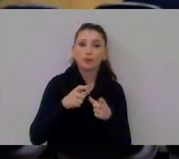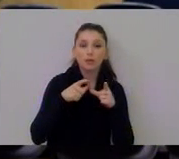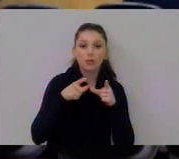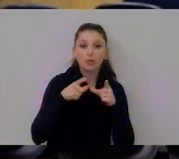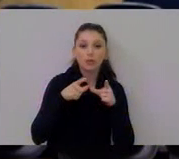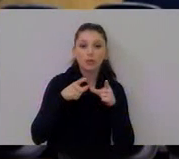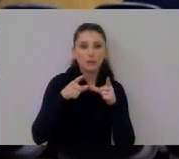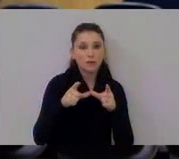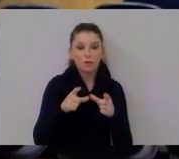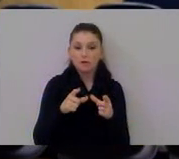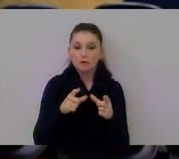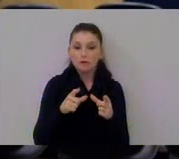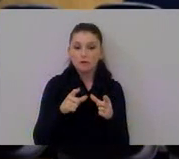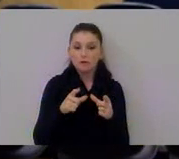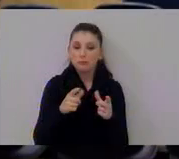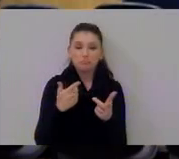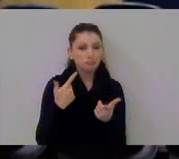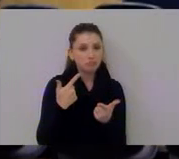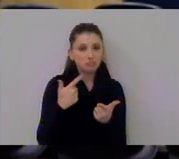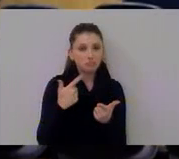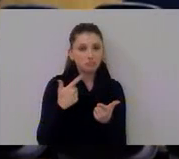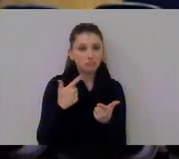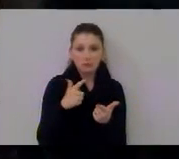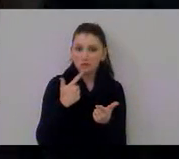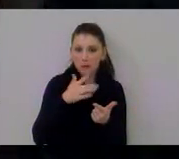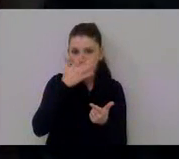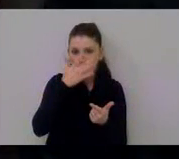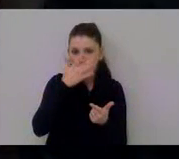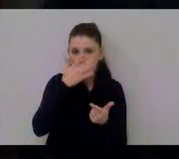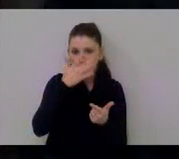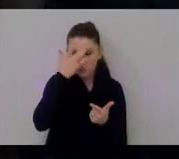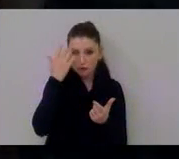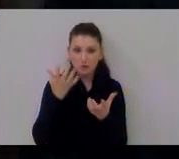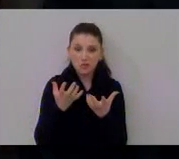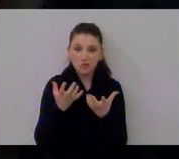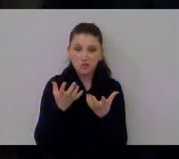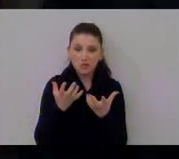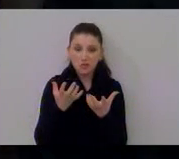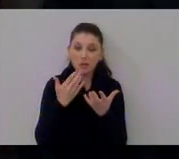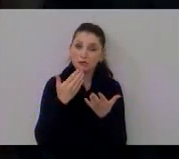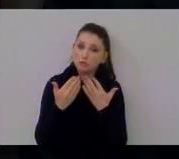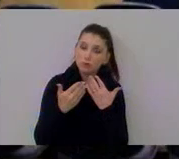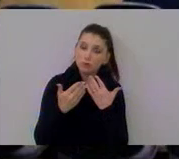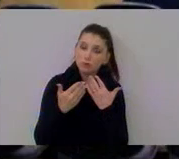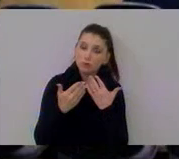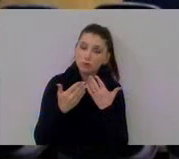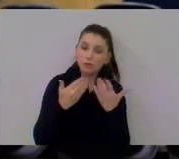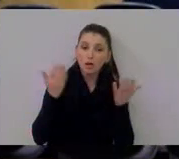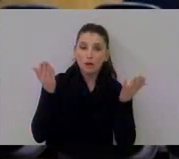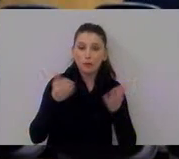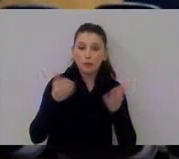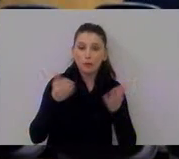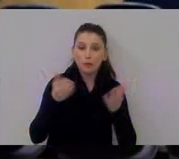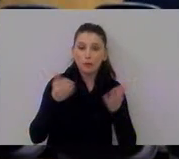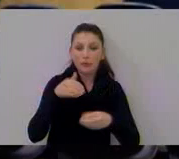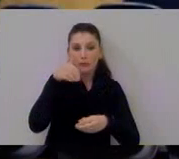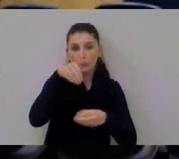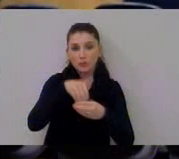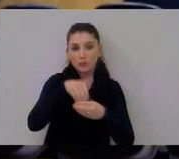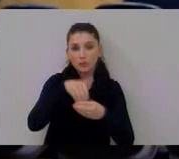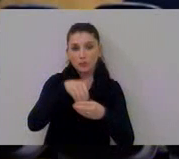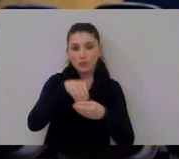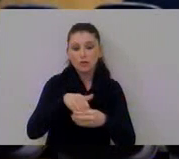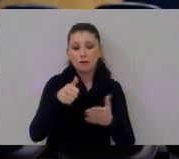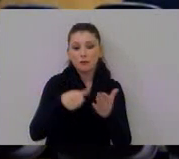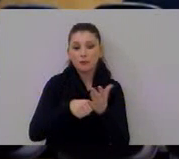Não havendo quem queira discutir, em votação, os contrários se manifestem. Aprovado por